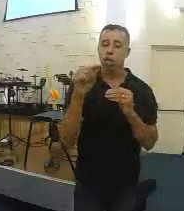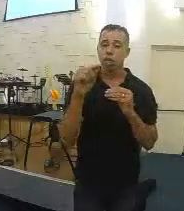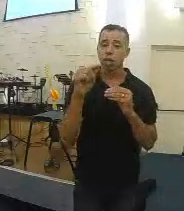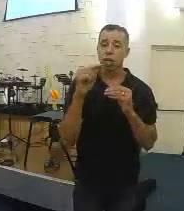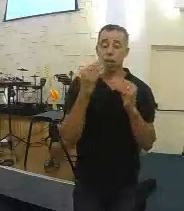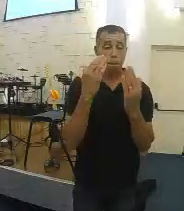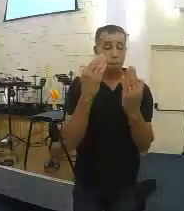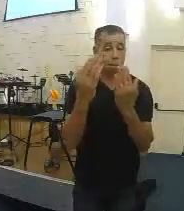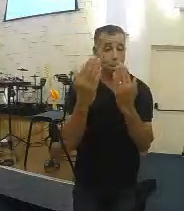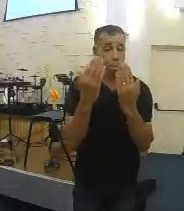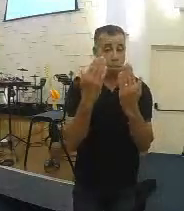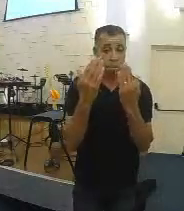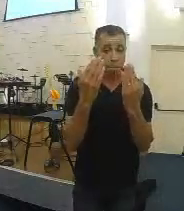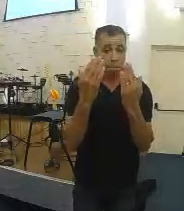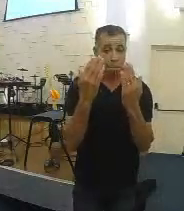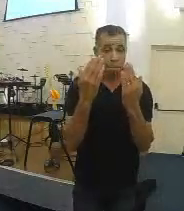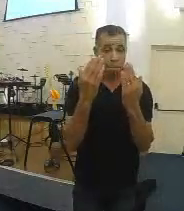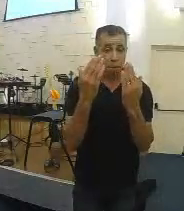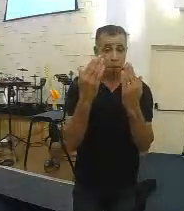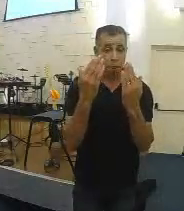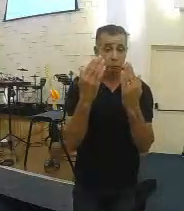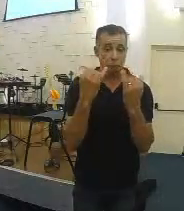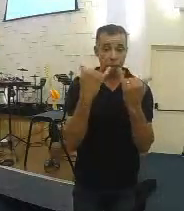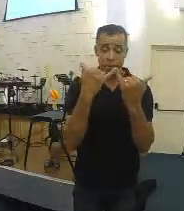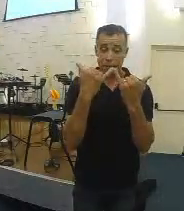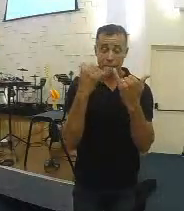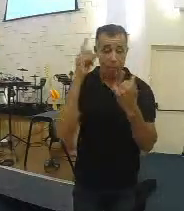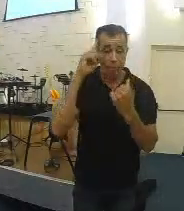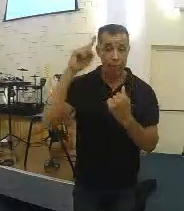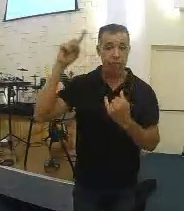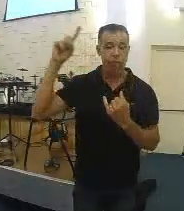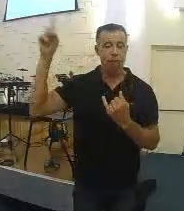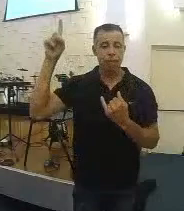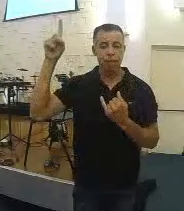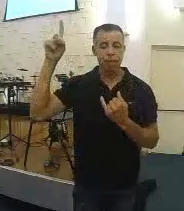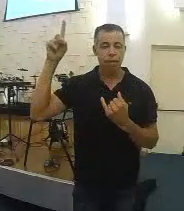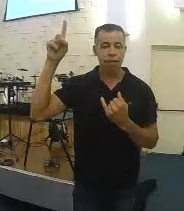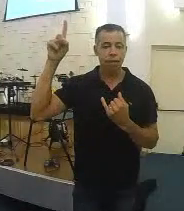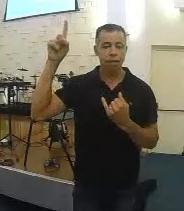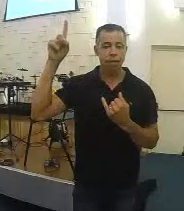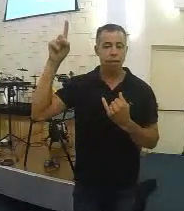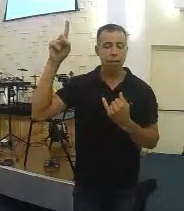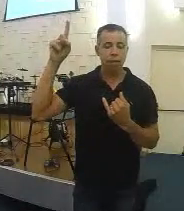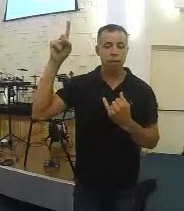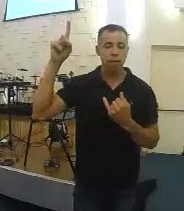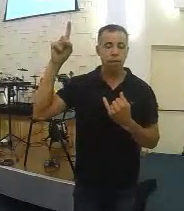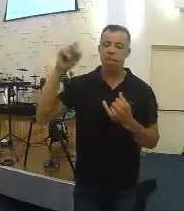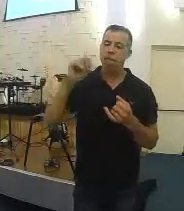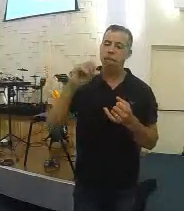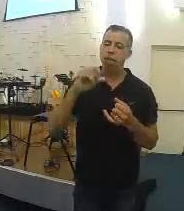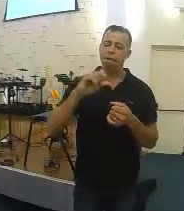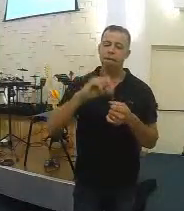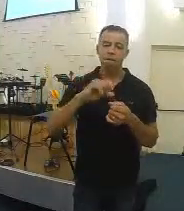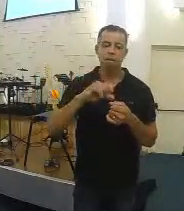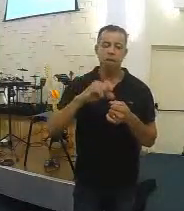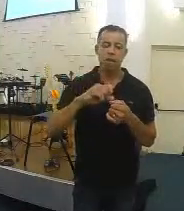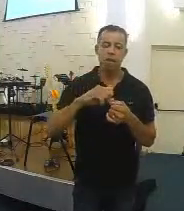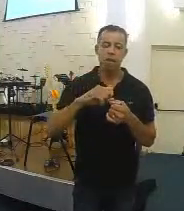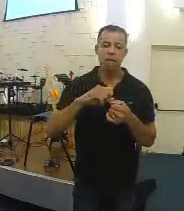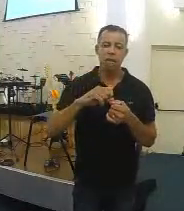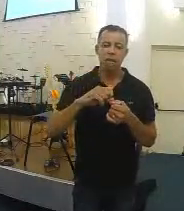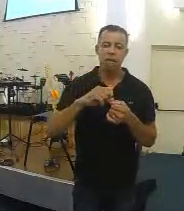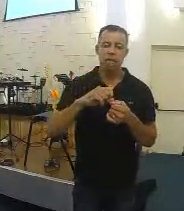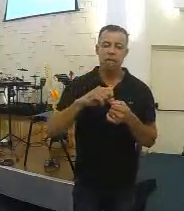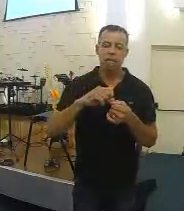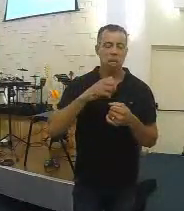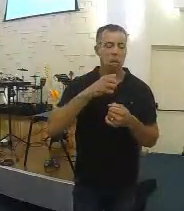irmãos, em que há uma tentativa de fazer do suicídio um